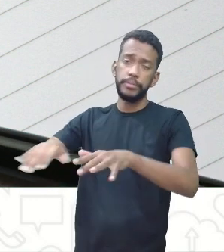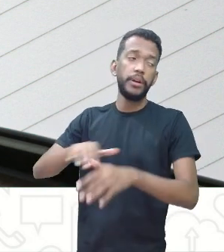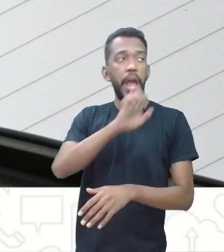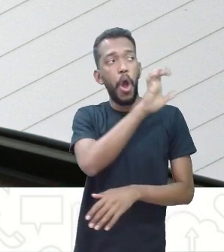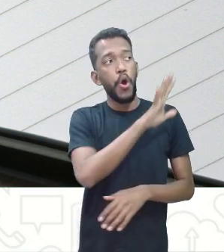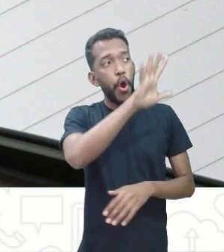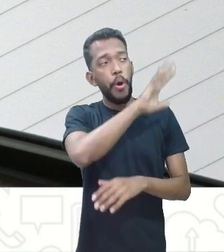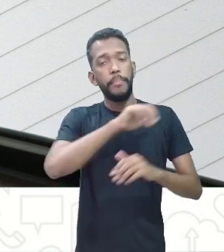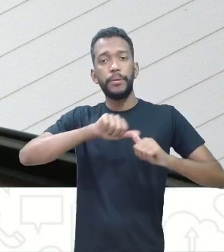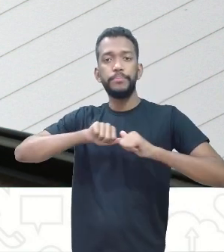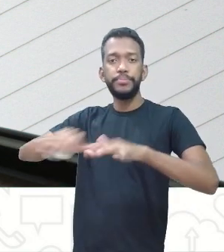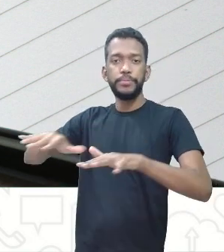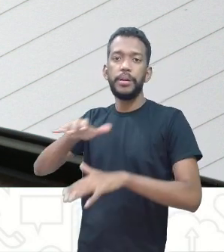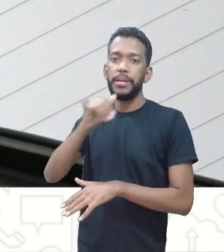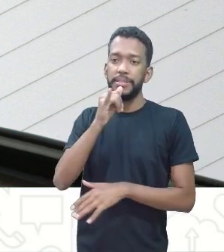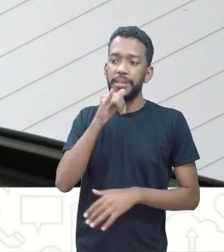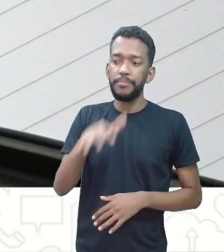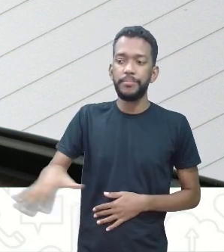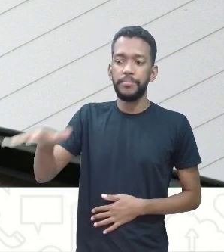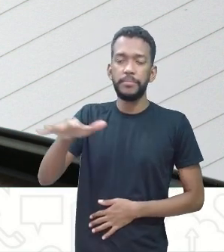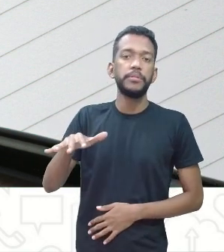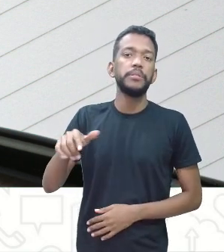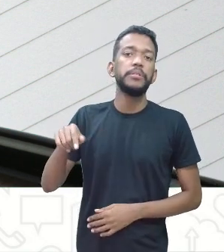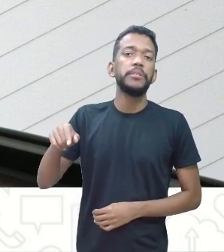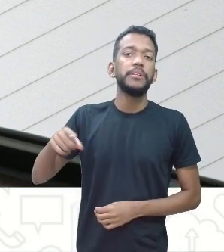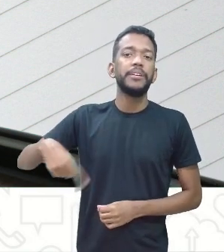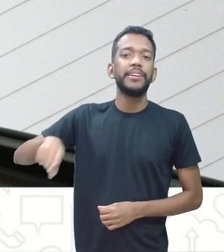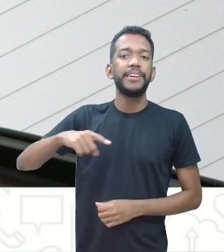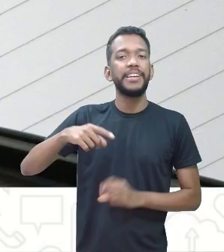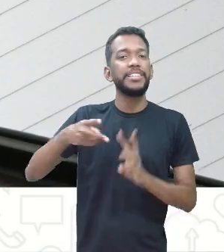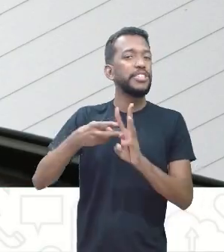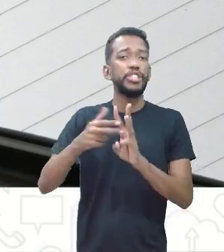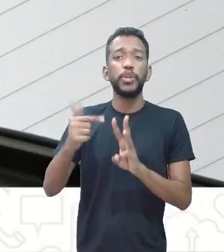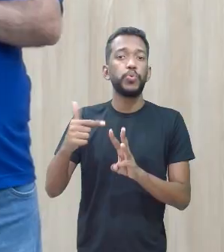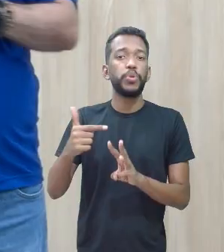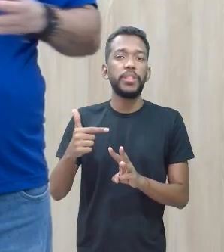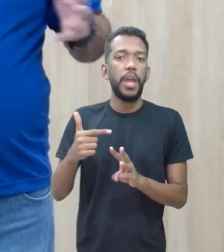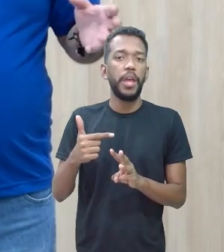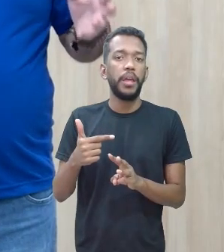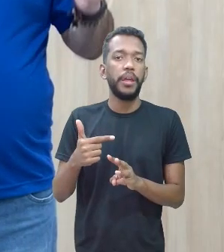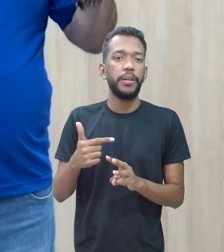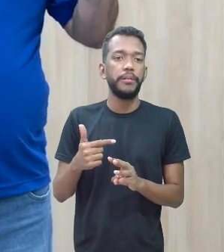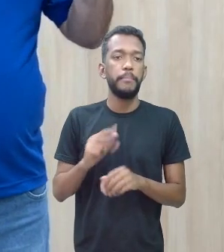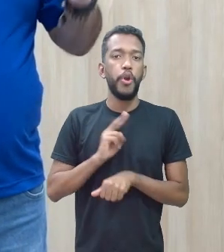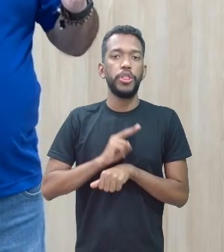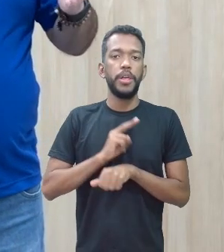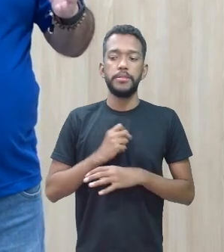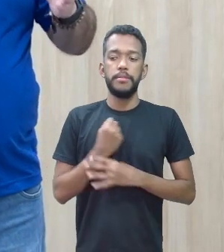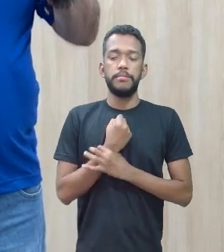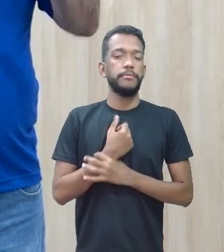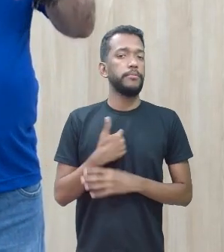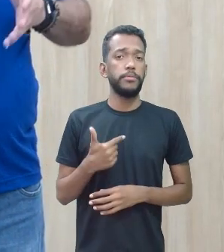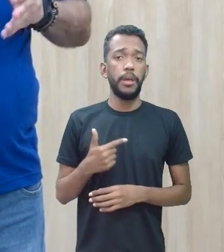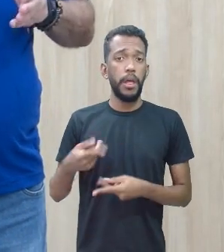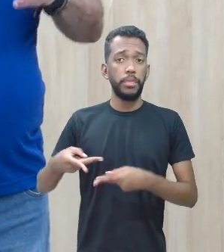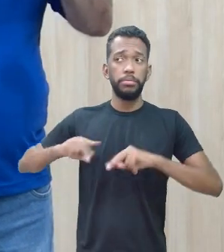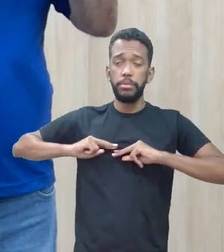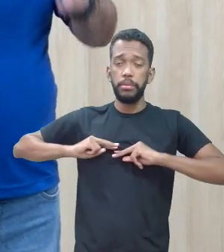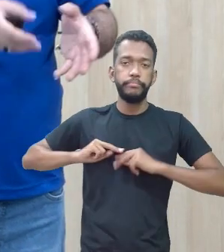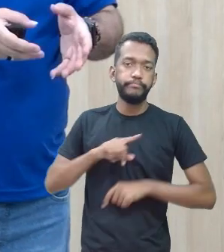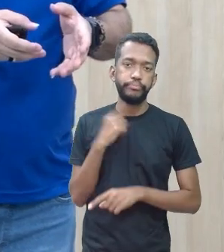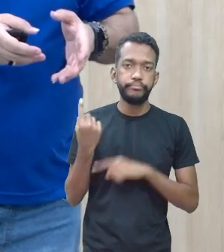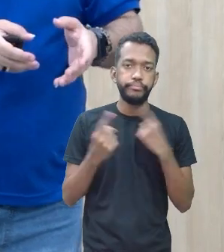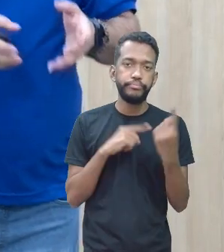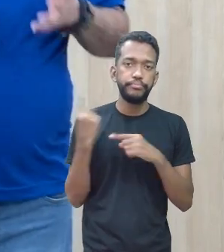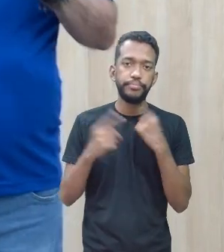Europa, para os quais, por exemplo, os indígenas não tinham imunidade. Então, o extermínio, né, dessa população originária ele foi